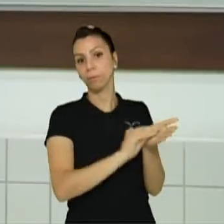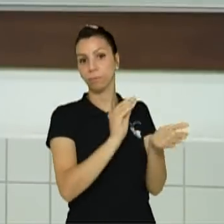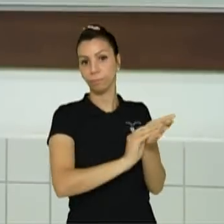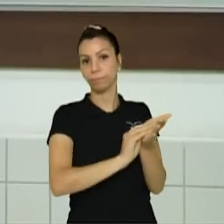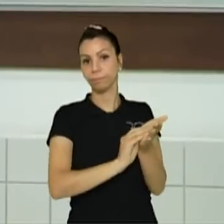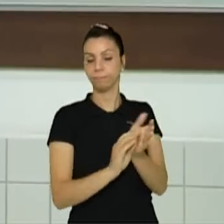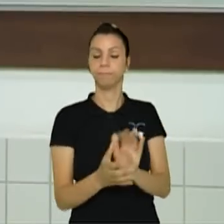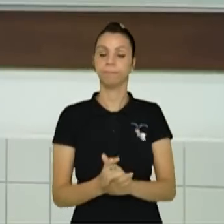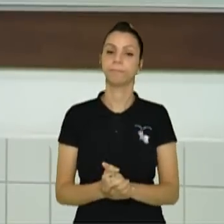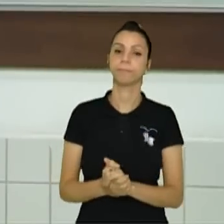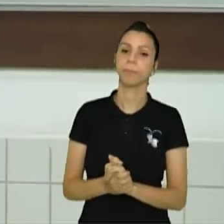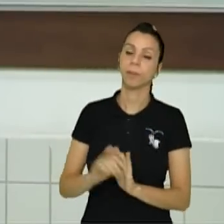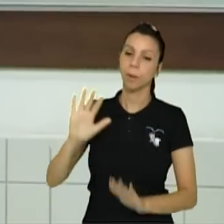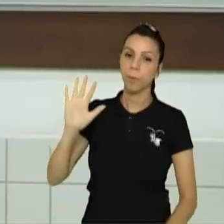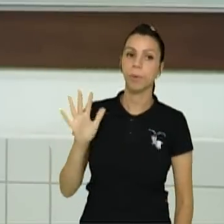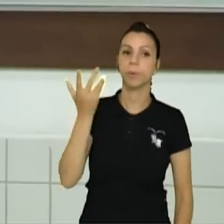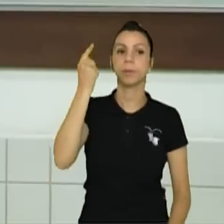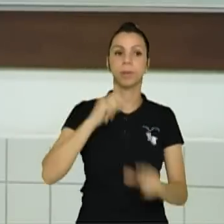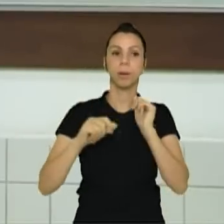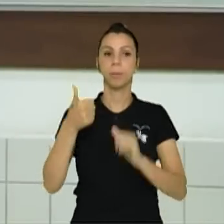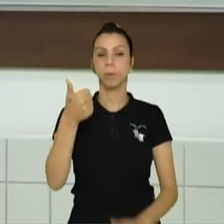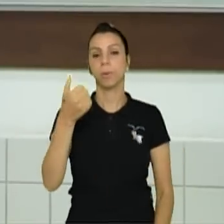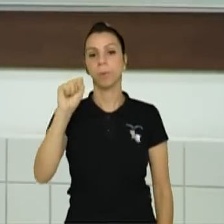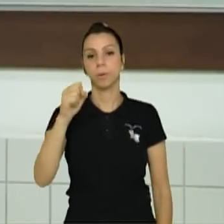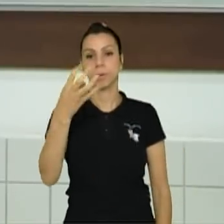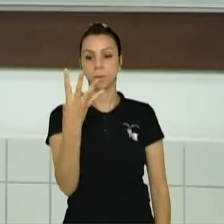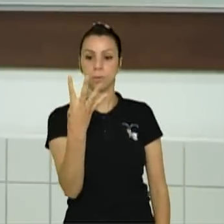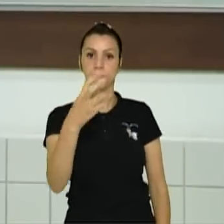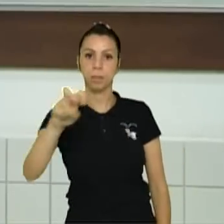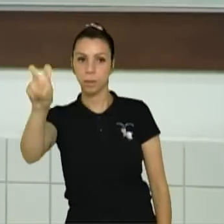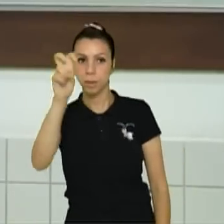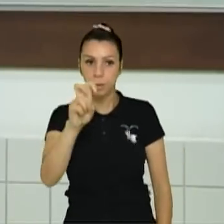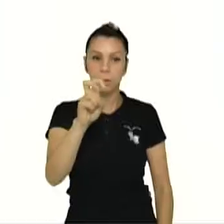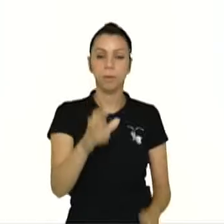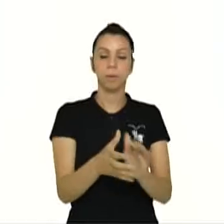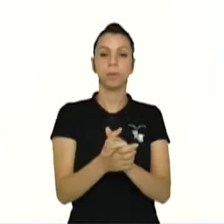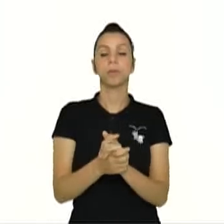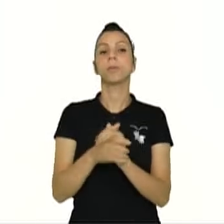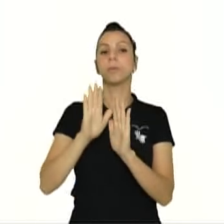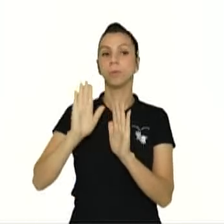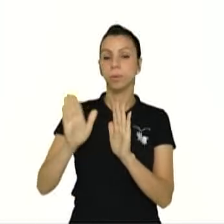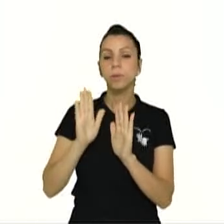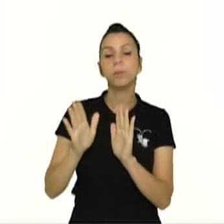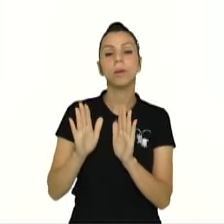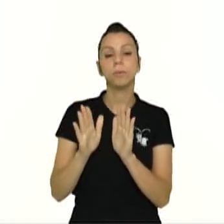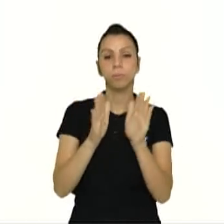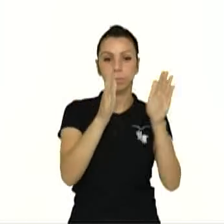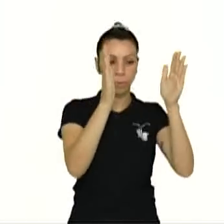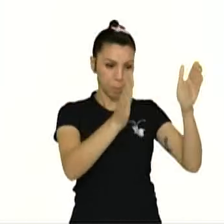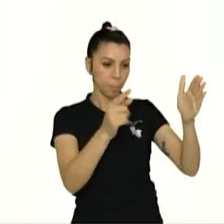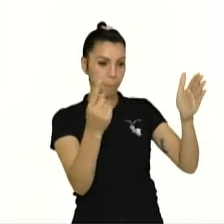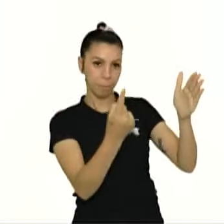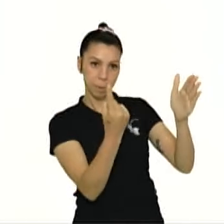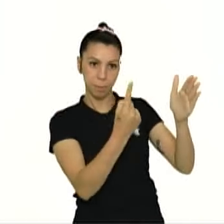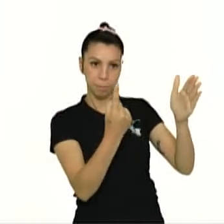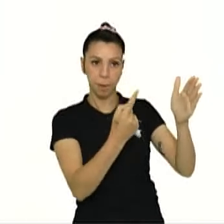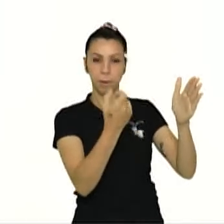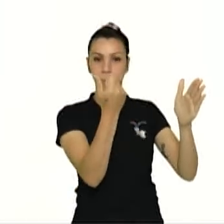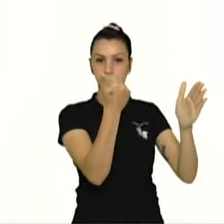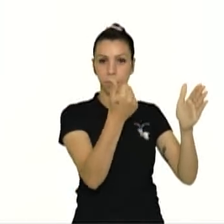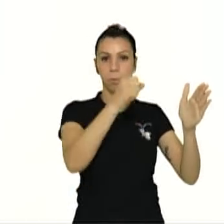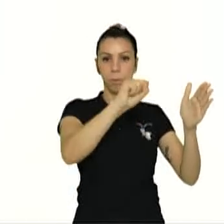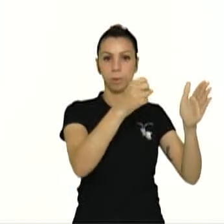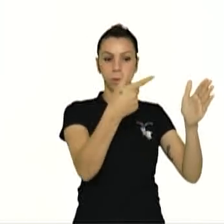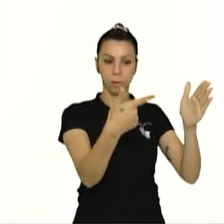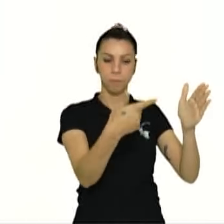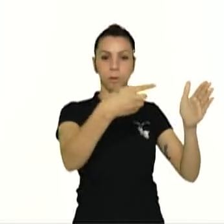vai acontecer? Em 1845, e aqui nós estamos no segundo reinado, tá? Constituição de 1824, Dom